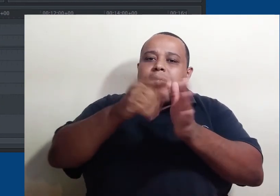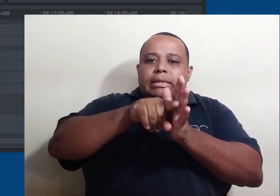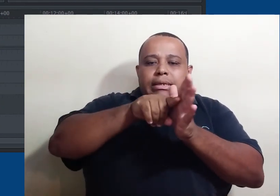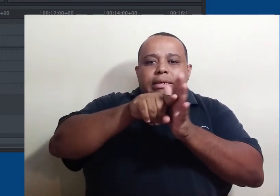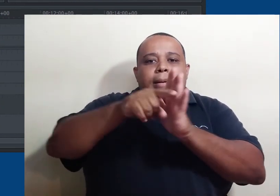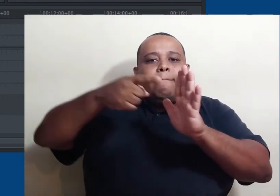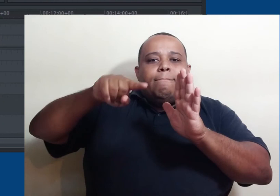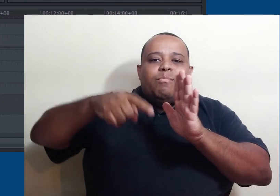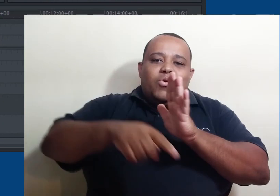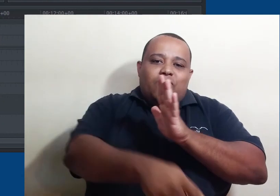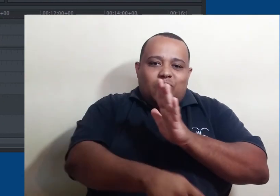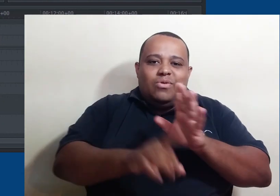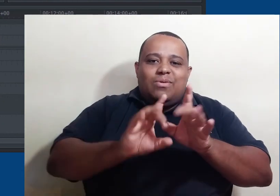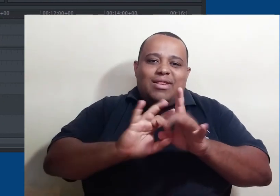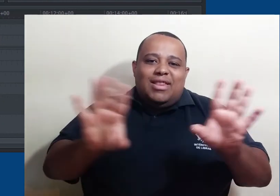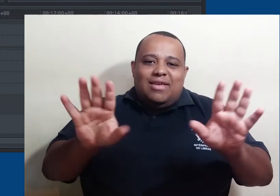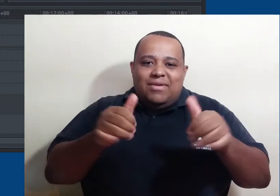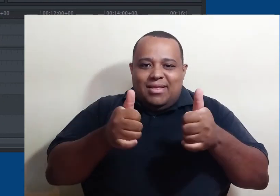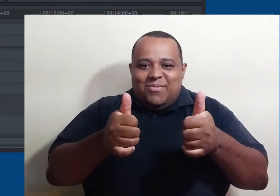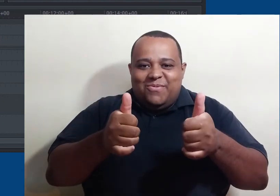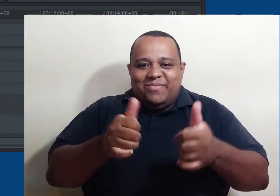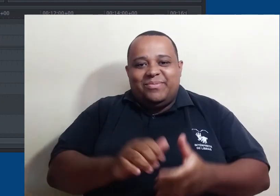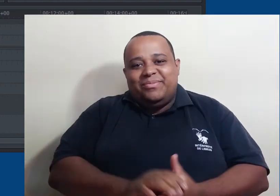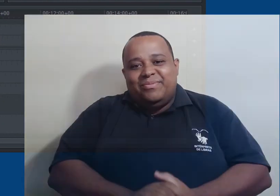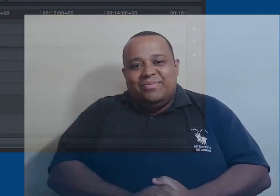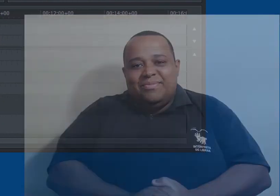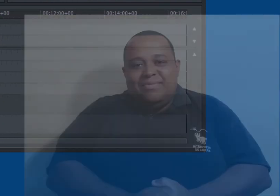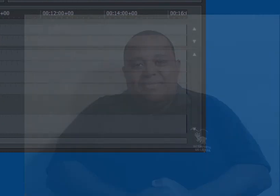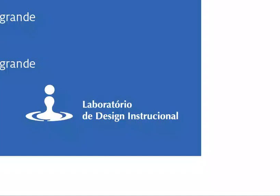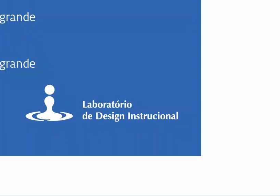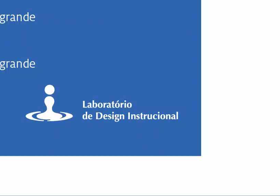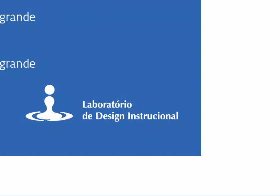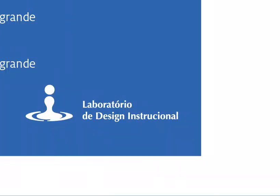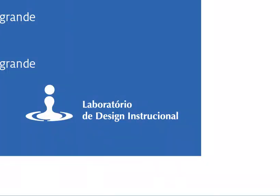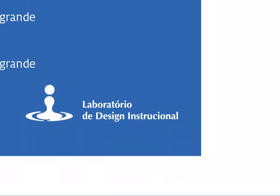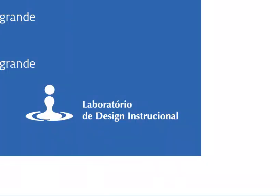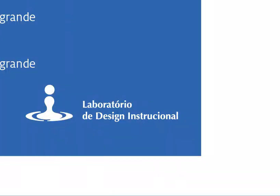mais, né, eu vou deixar uns links na descrição para vocês fazerem essa pesquisa por conta própria, tá bom?